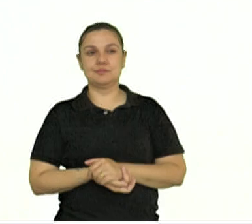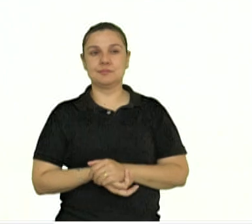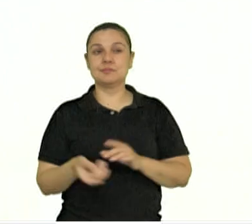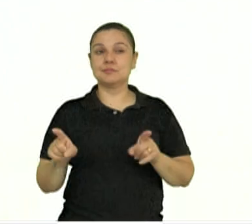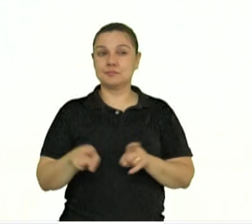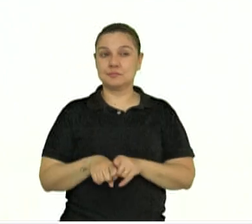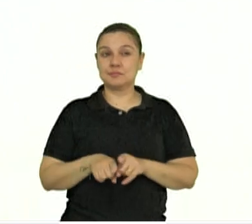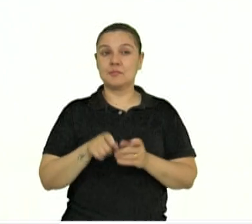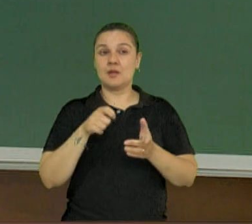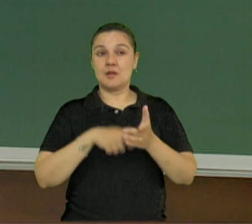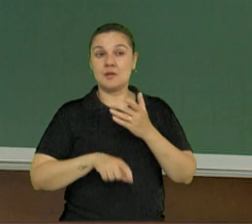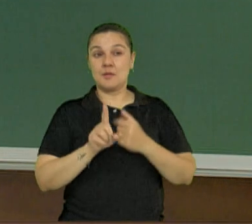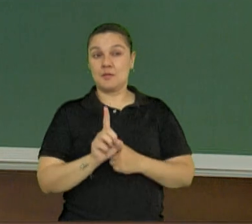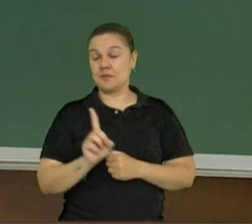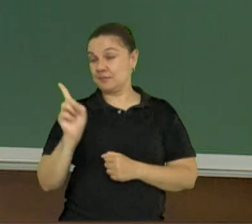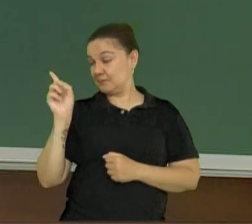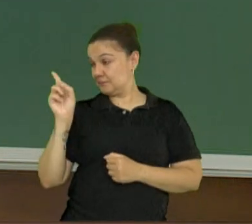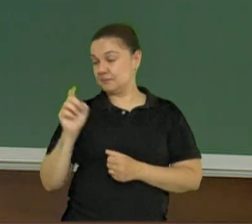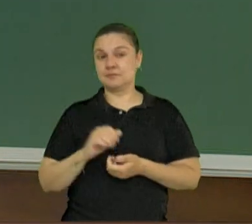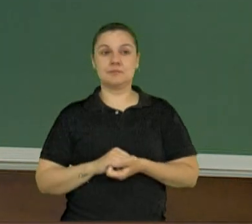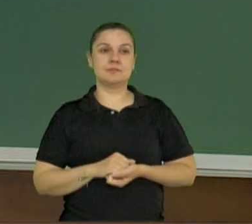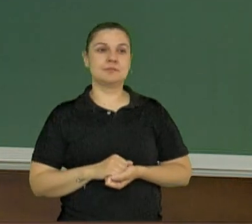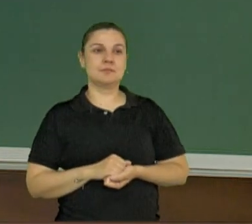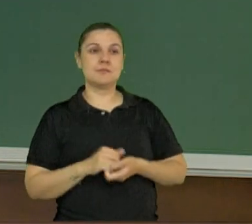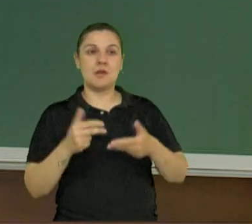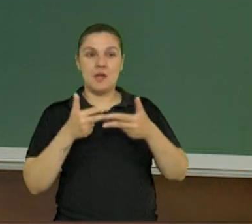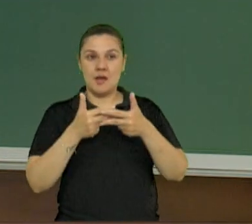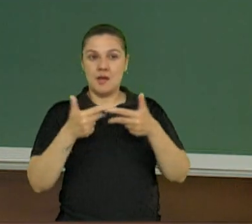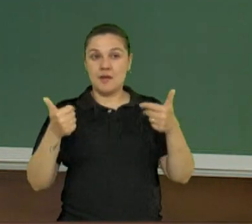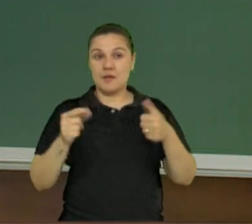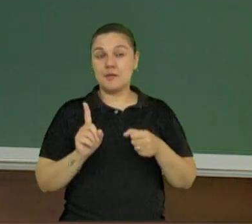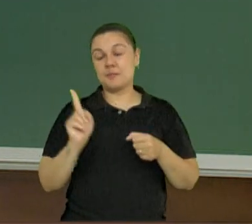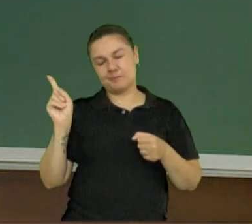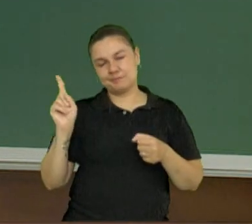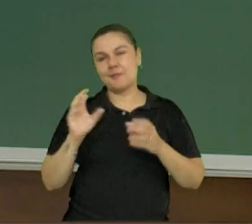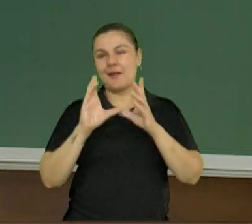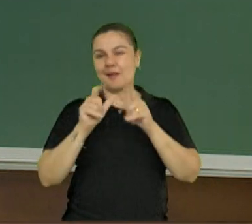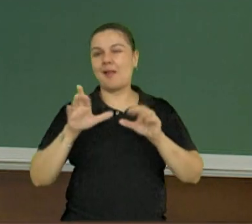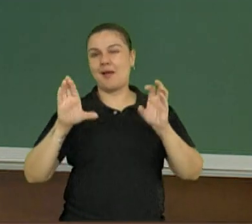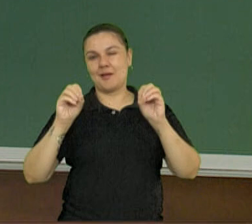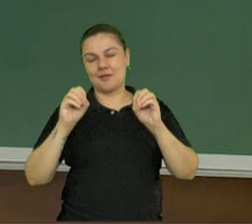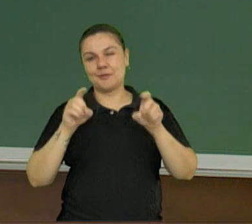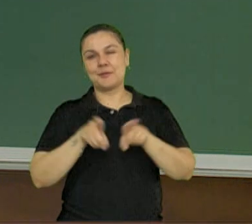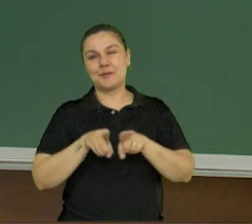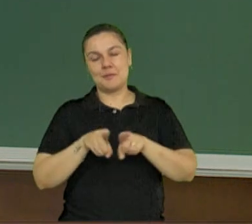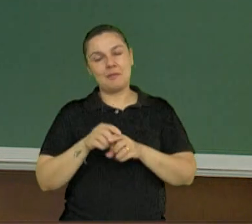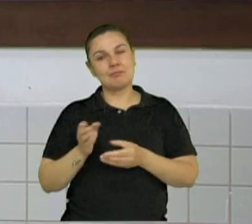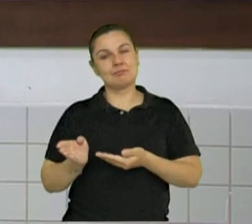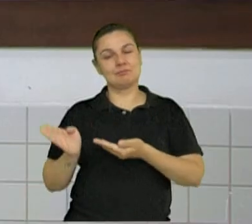também o escritas.org, você encontra vários poemas, e claro, o site do